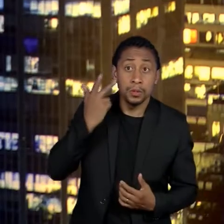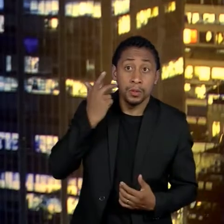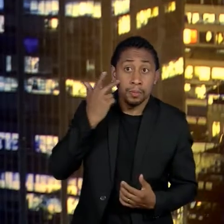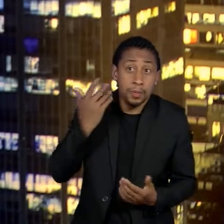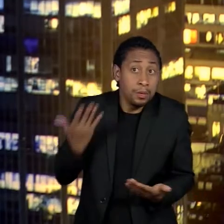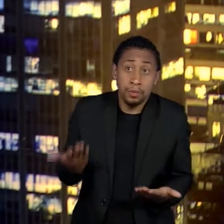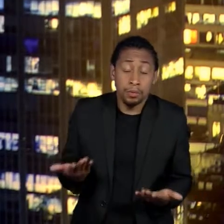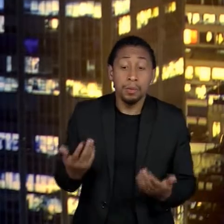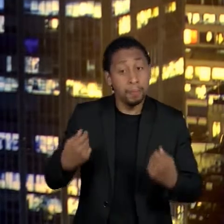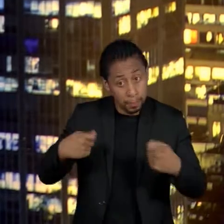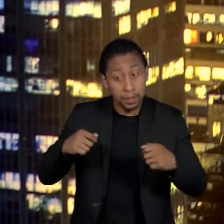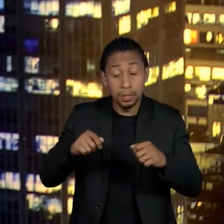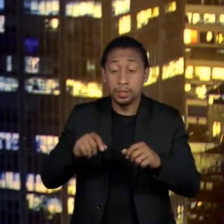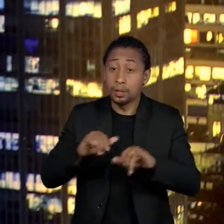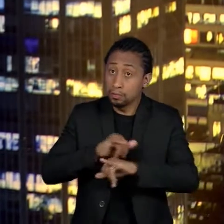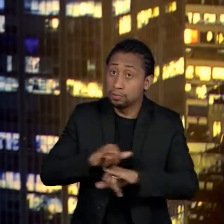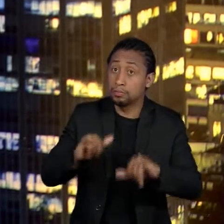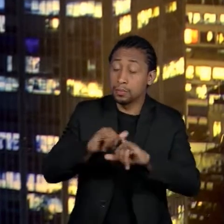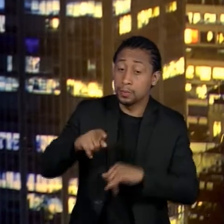que ser naturalizado.